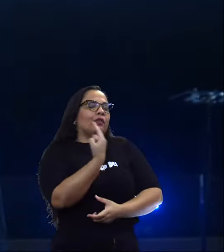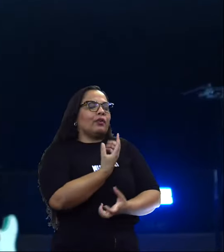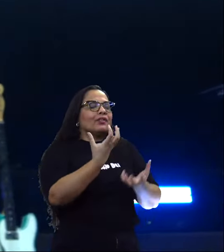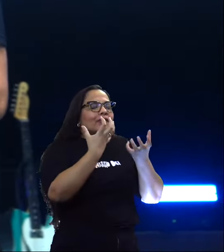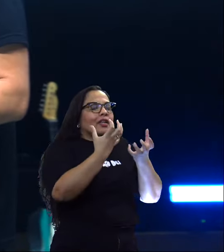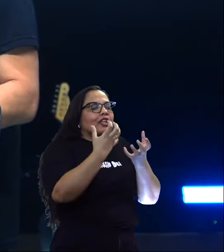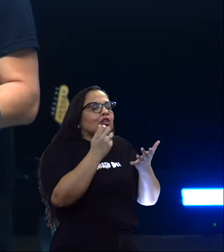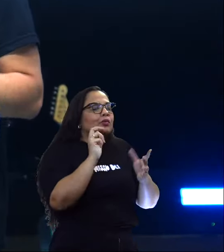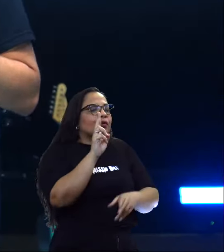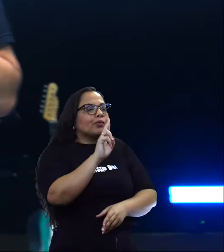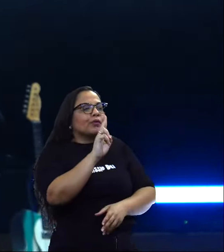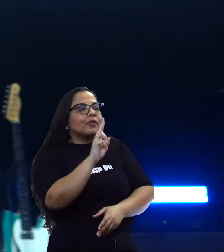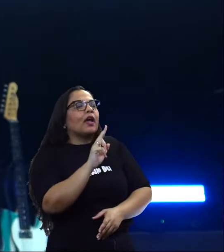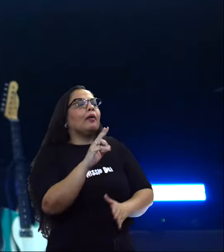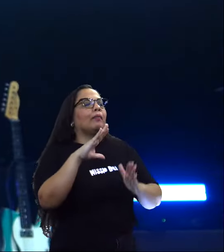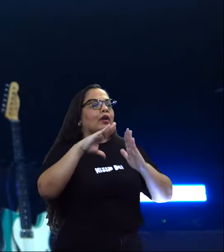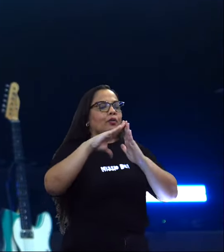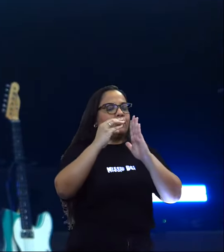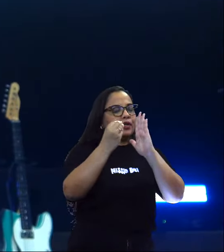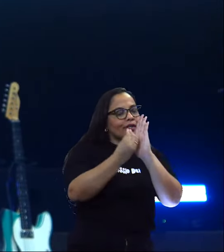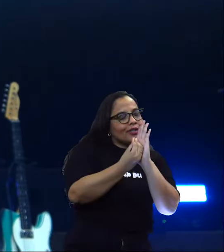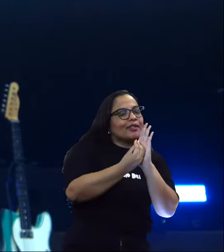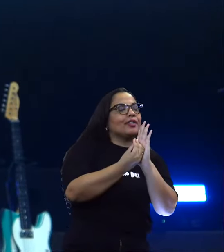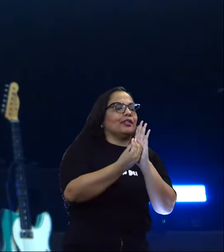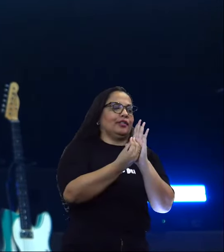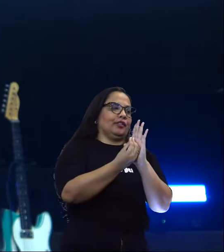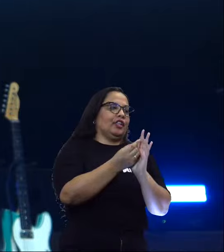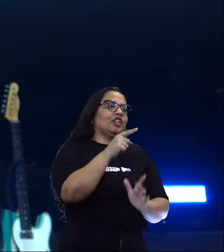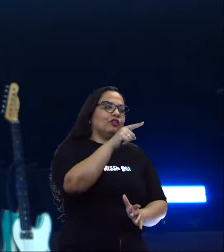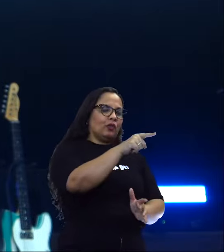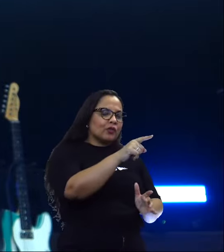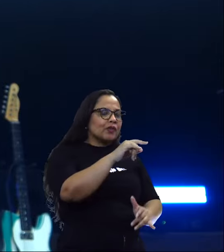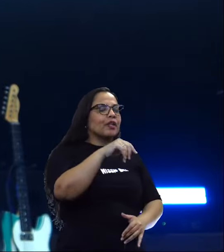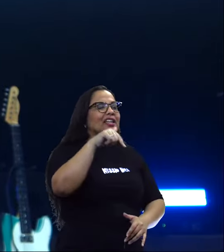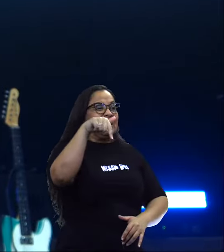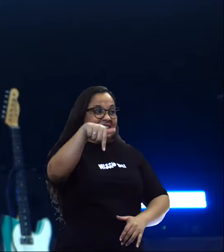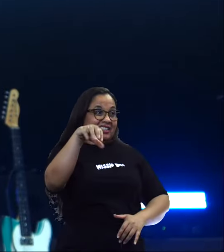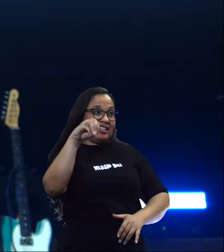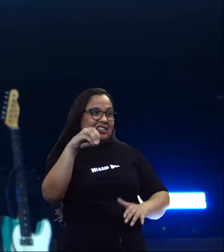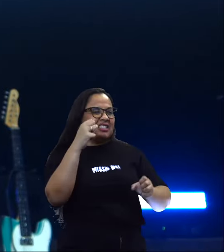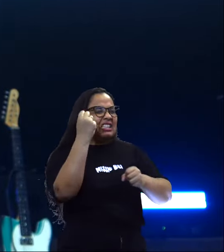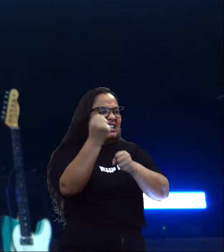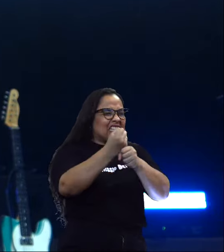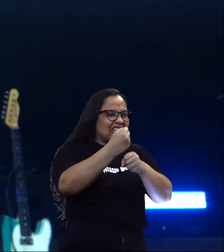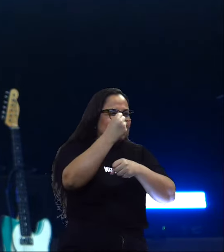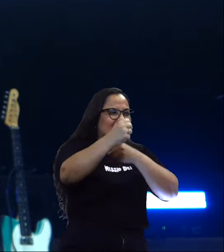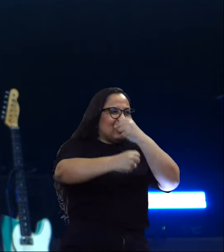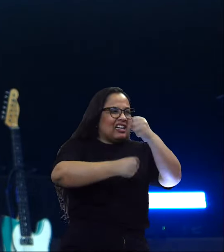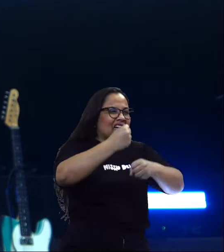impulsiona para vivermos coisas ainda maiores que iremos viver daqui para frente.